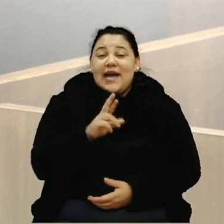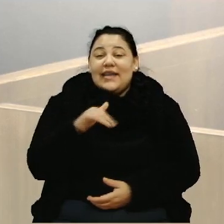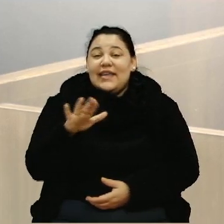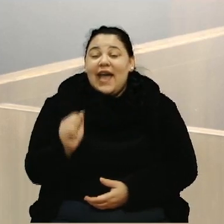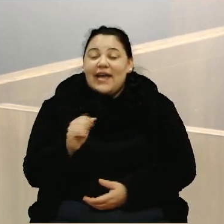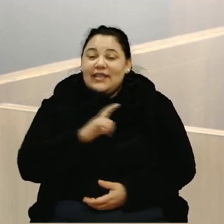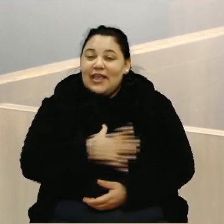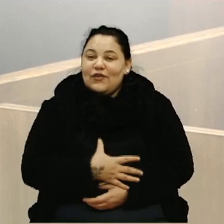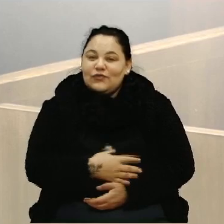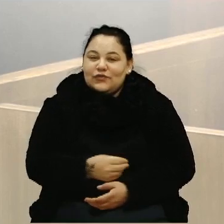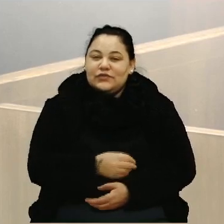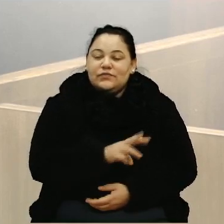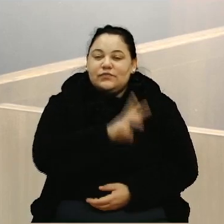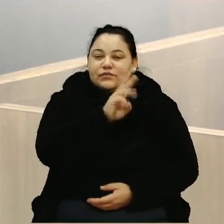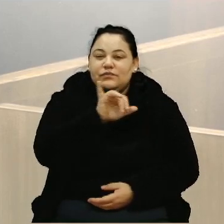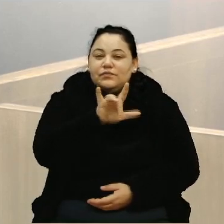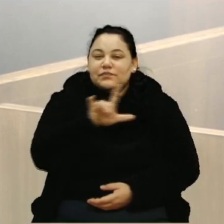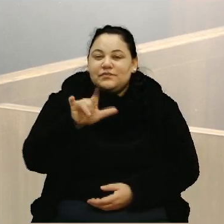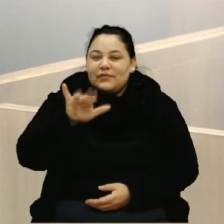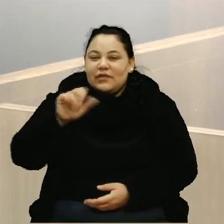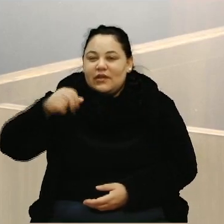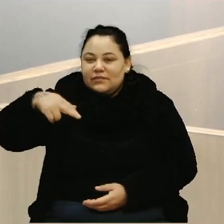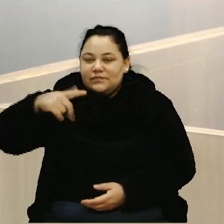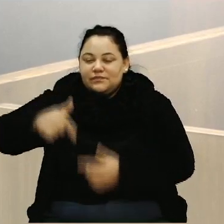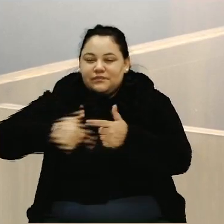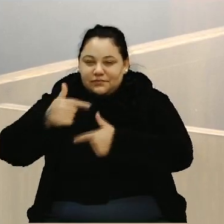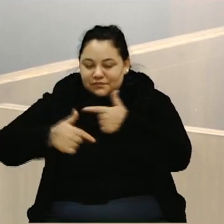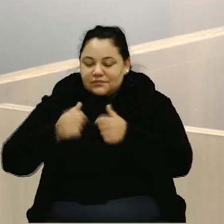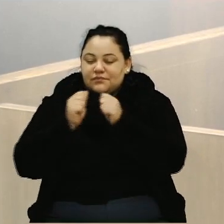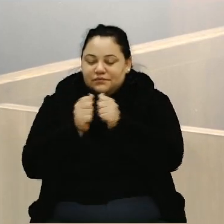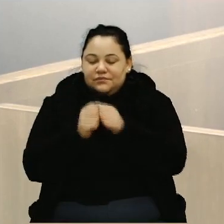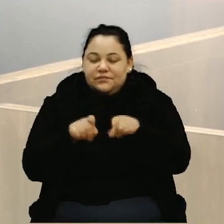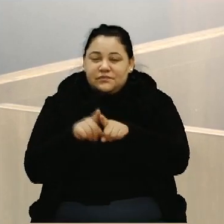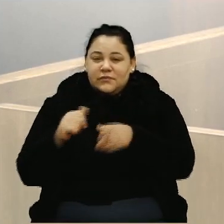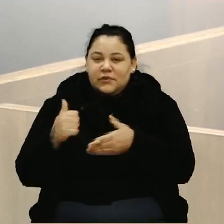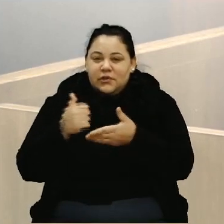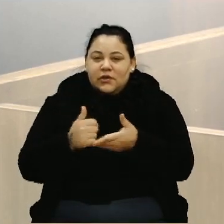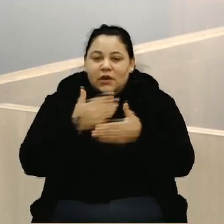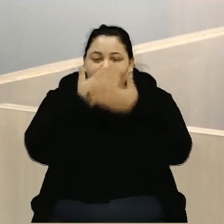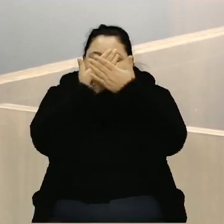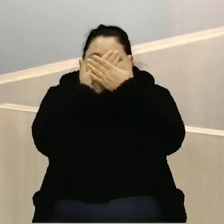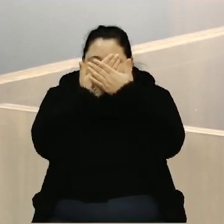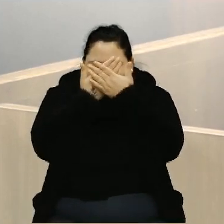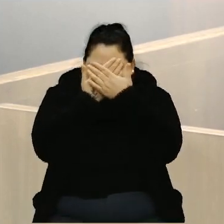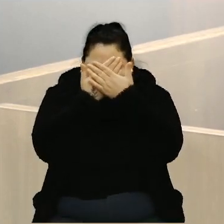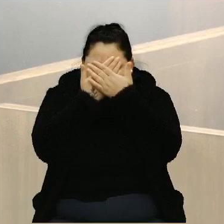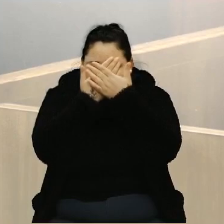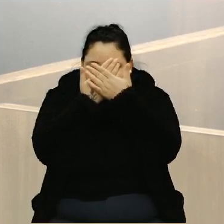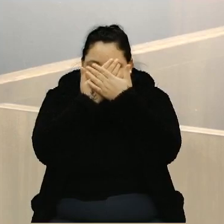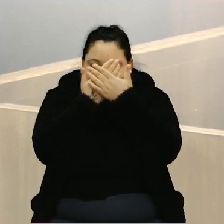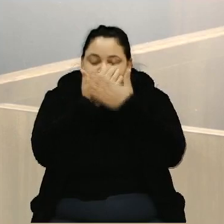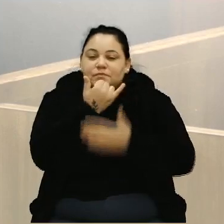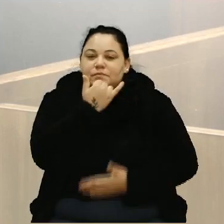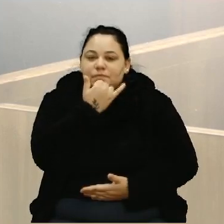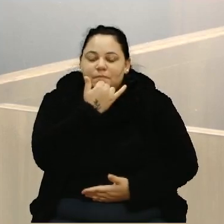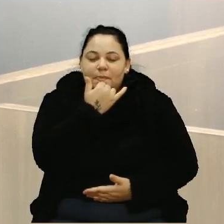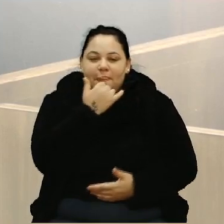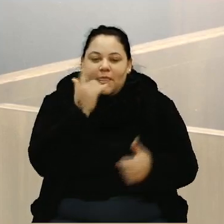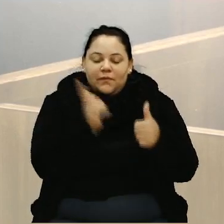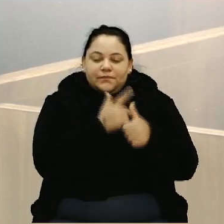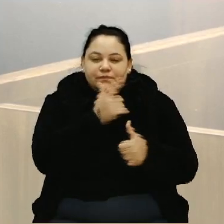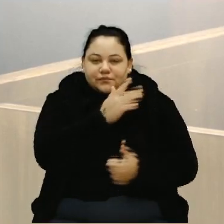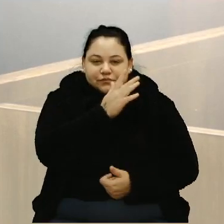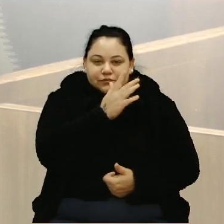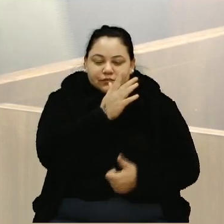é o William, que é o braço direito, além dos apoiadores, como eu falei, o Ayrton e a Berenice. Foi o primeiro criador